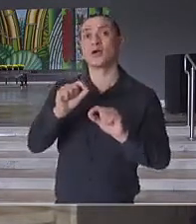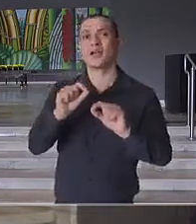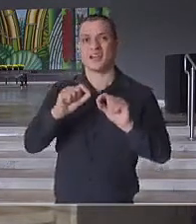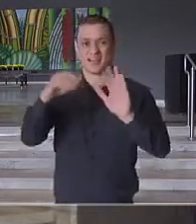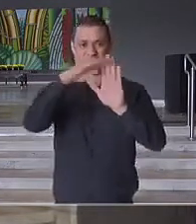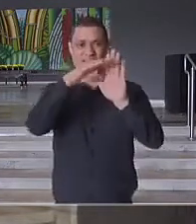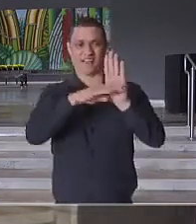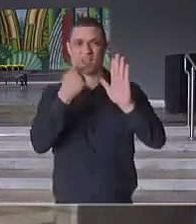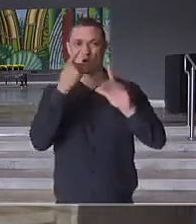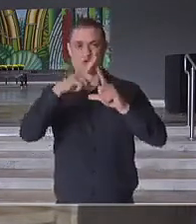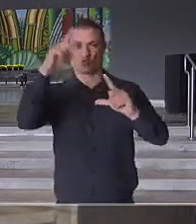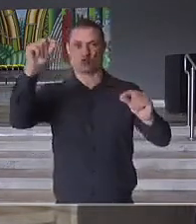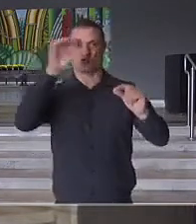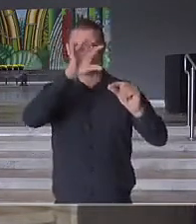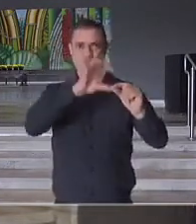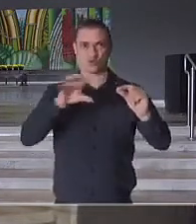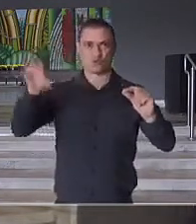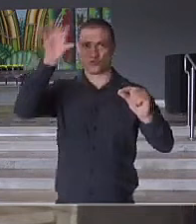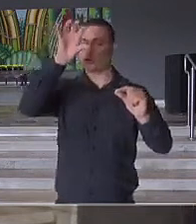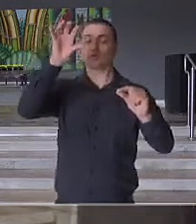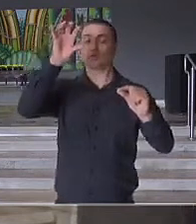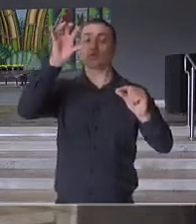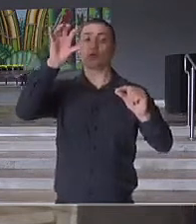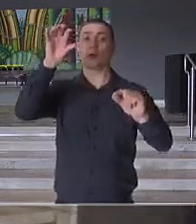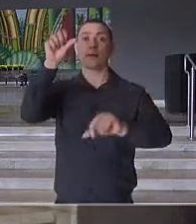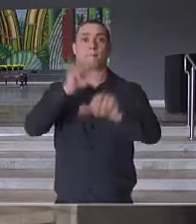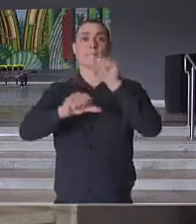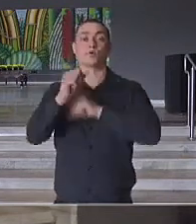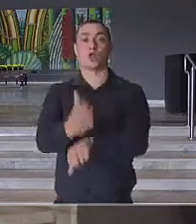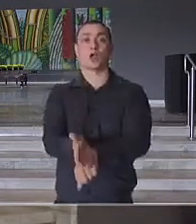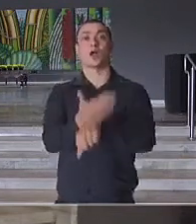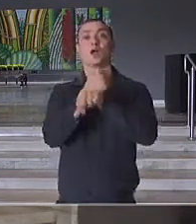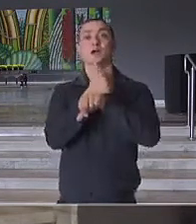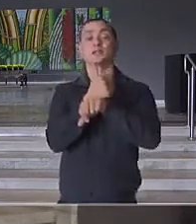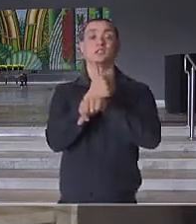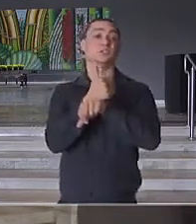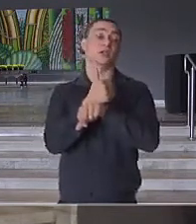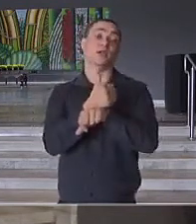classificação das regiões possam ser